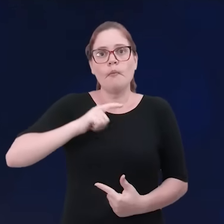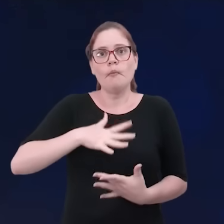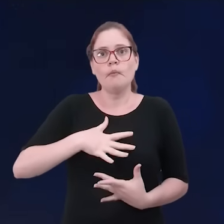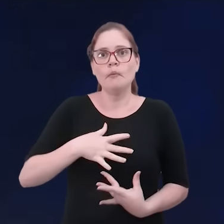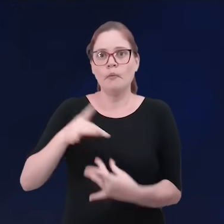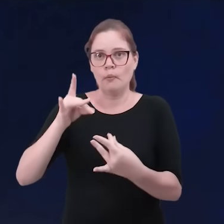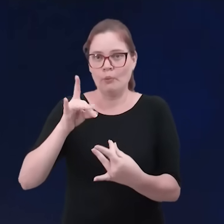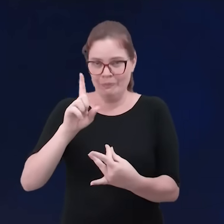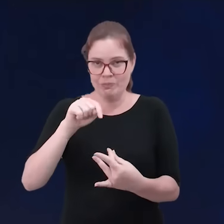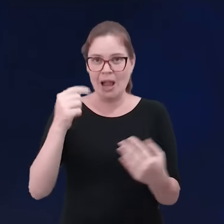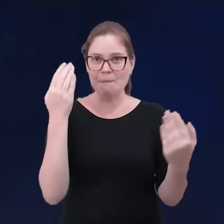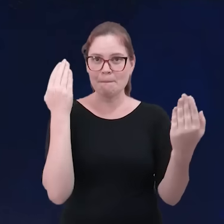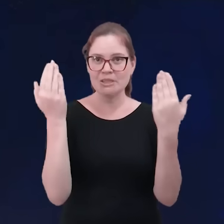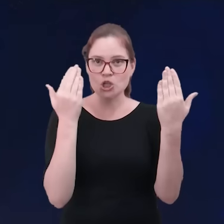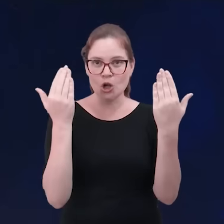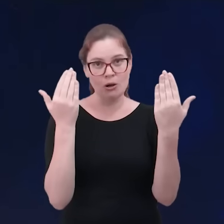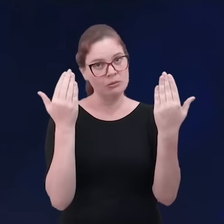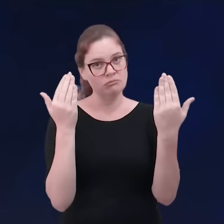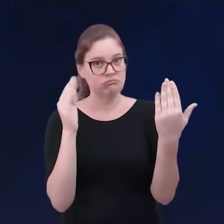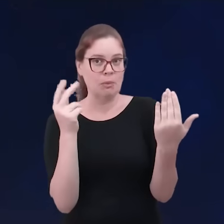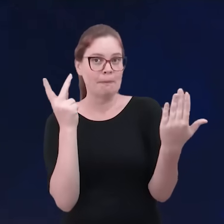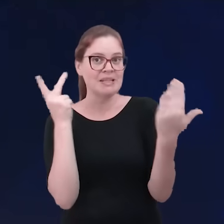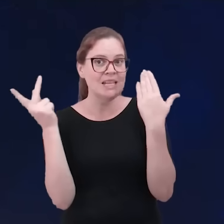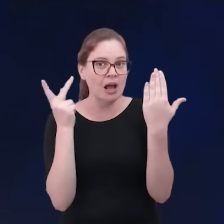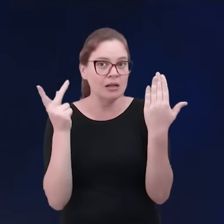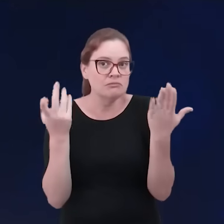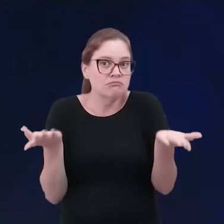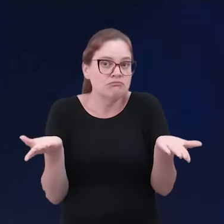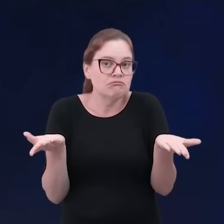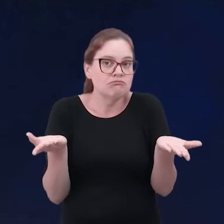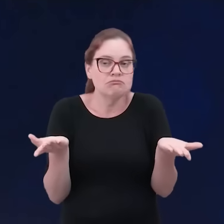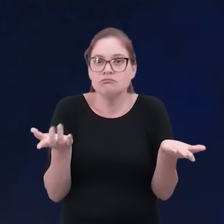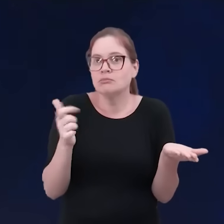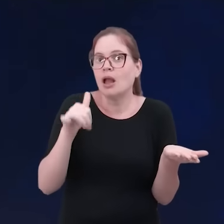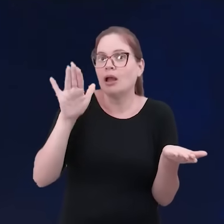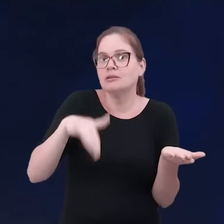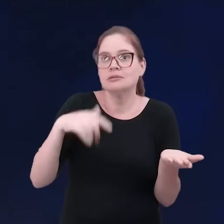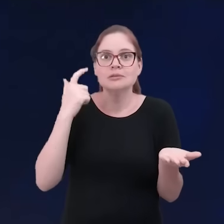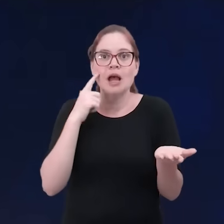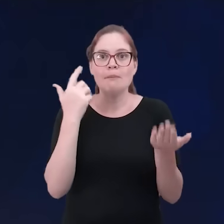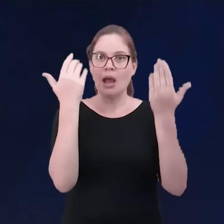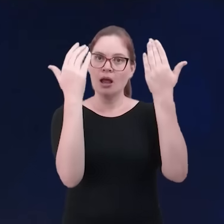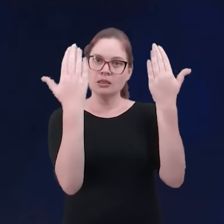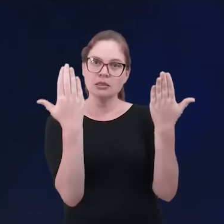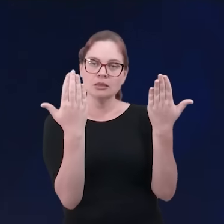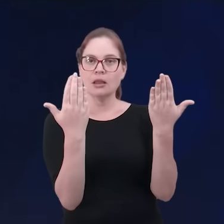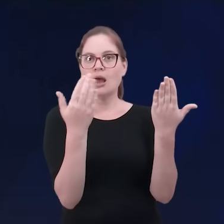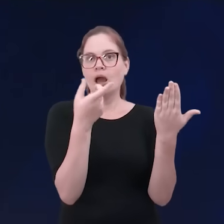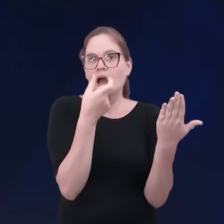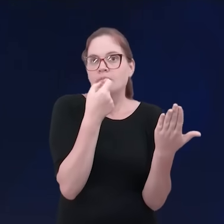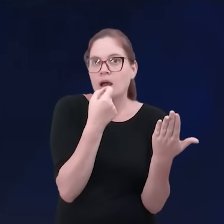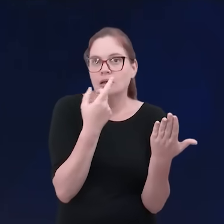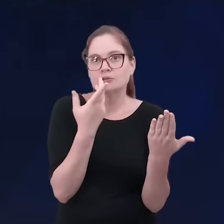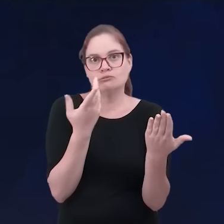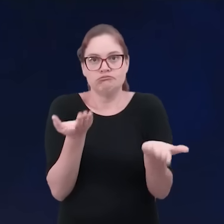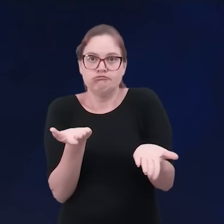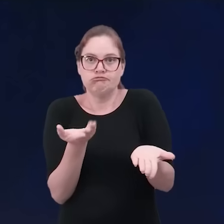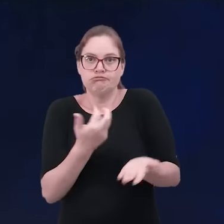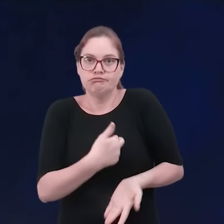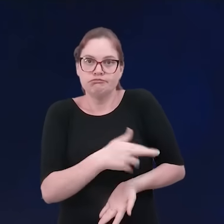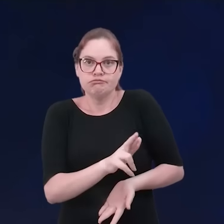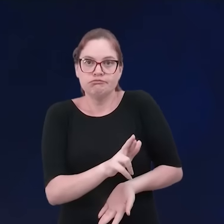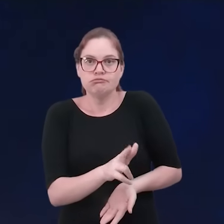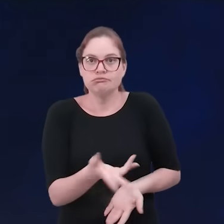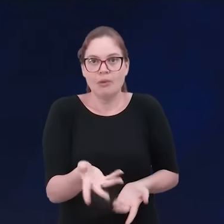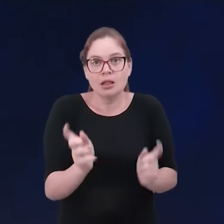que o psicólogo? Psiquiatra? Quem sabe o analista? O remédio? A